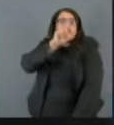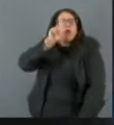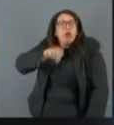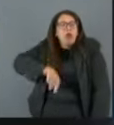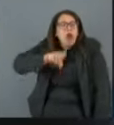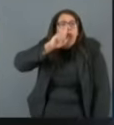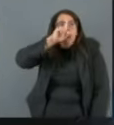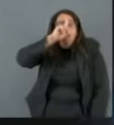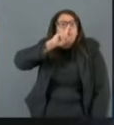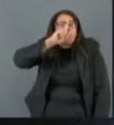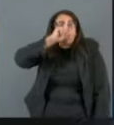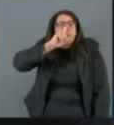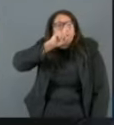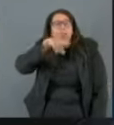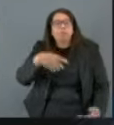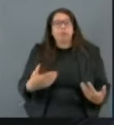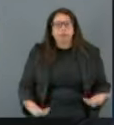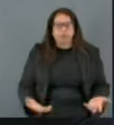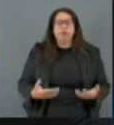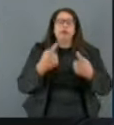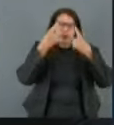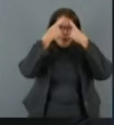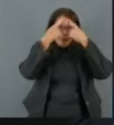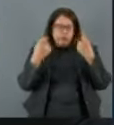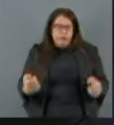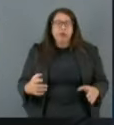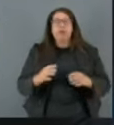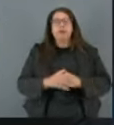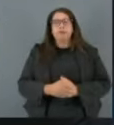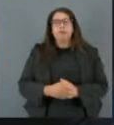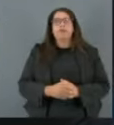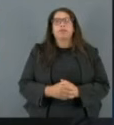infelizmente, bastante violento, né, senador